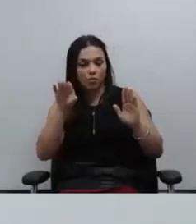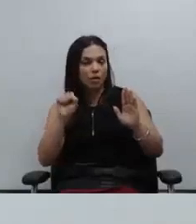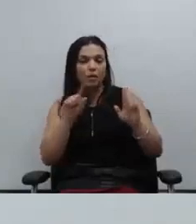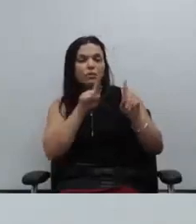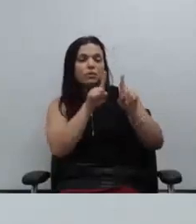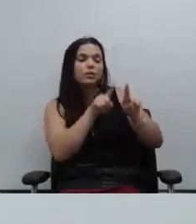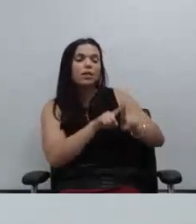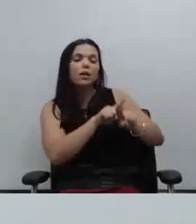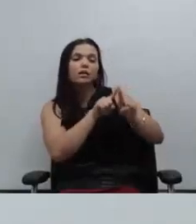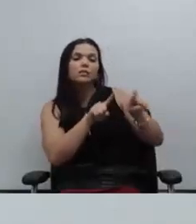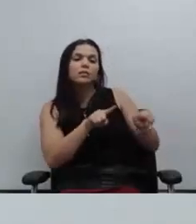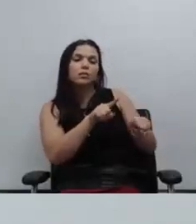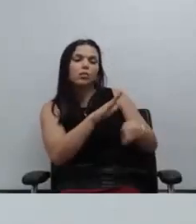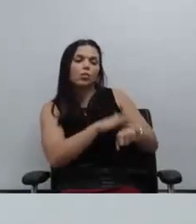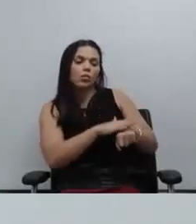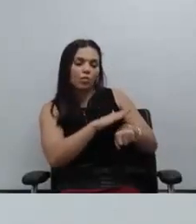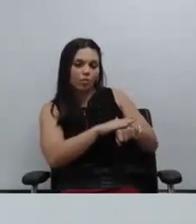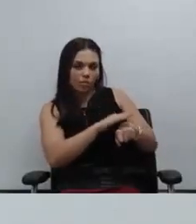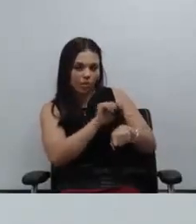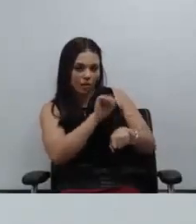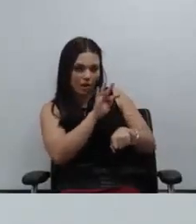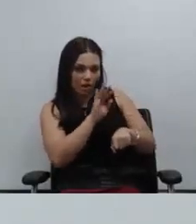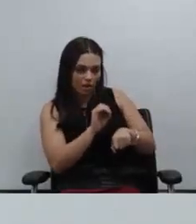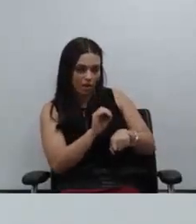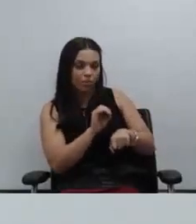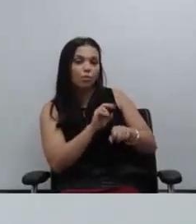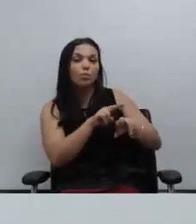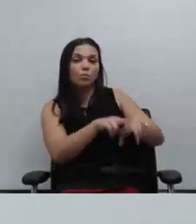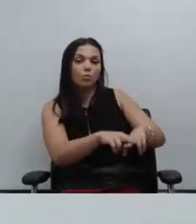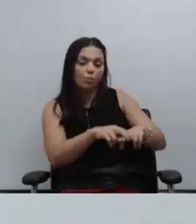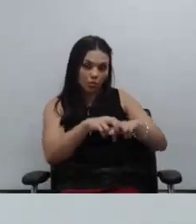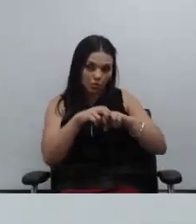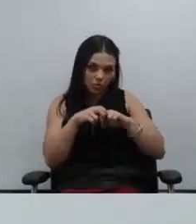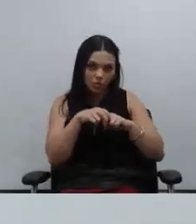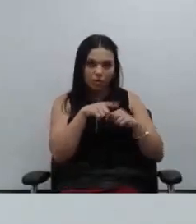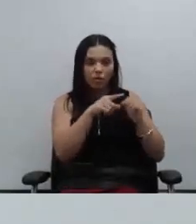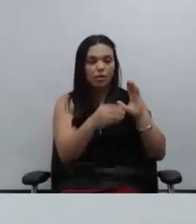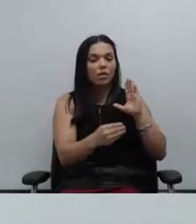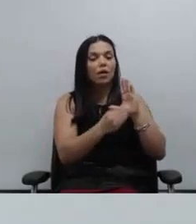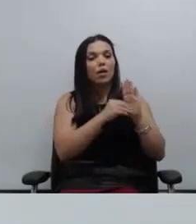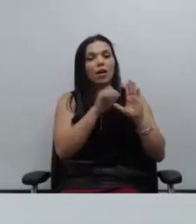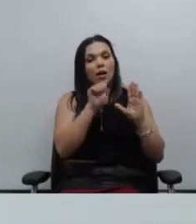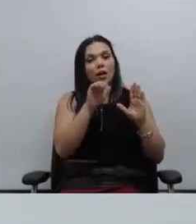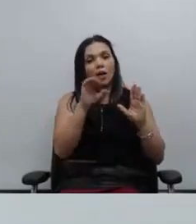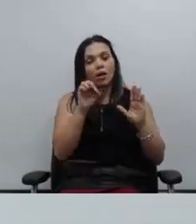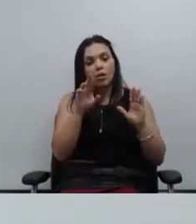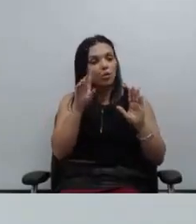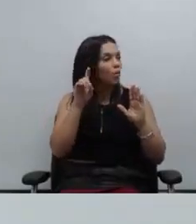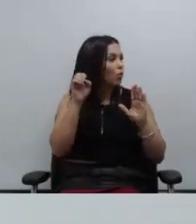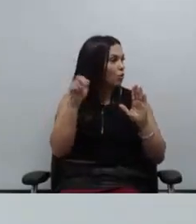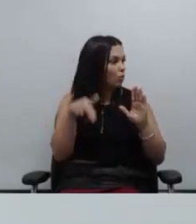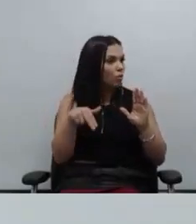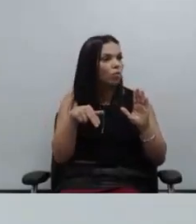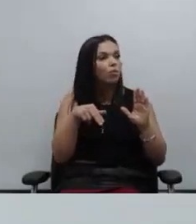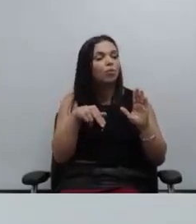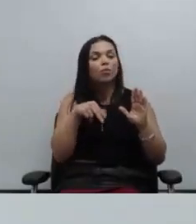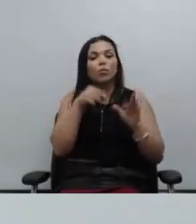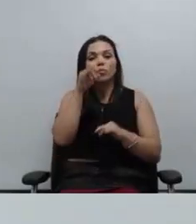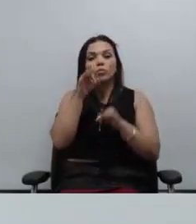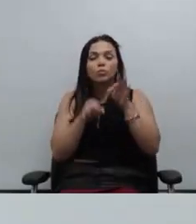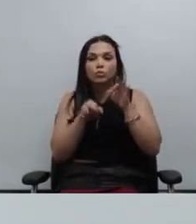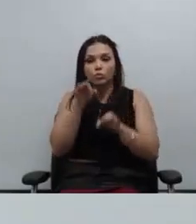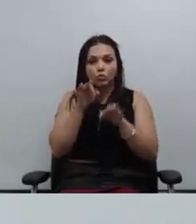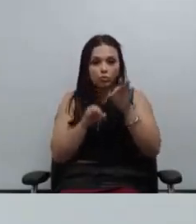sido impugnado. E esse foi um dos motivos que levou no acórdão na apelação ser